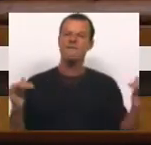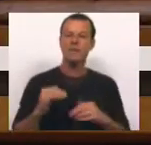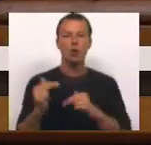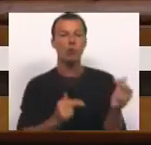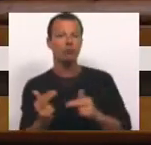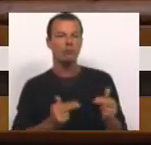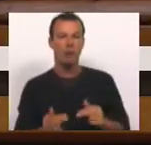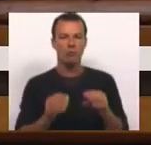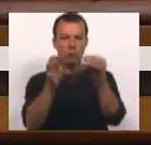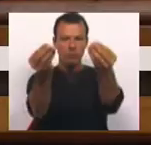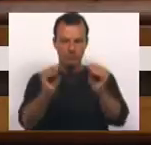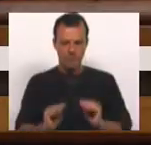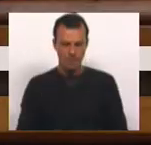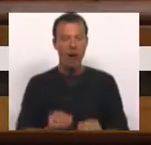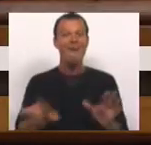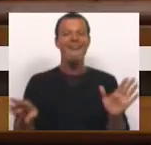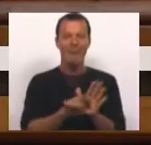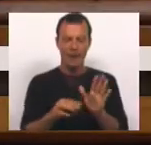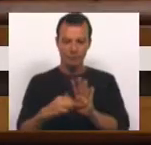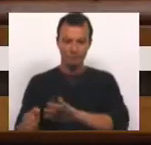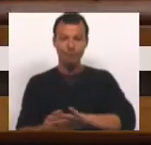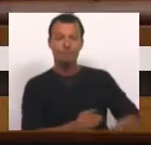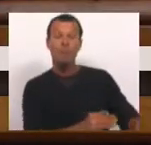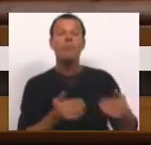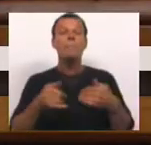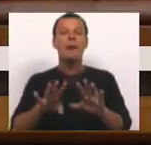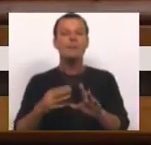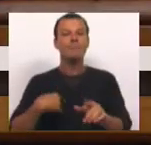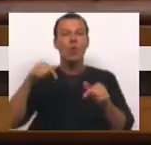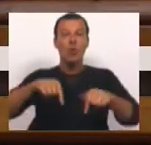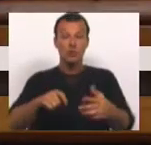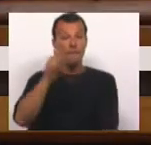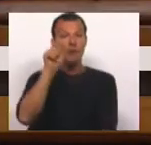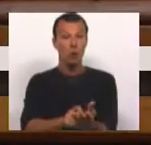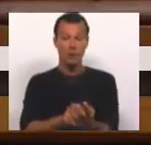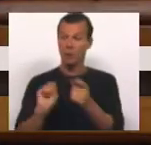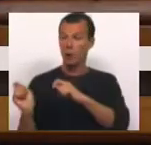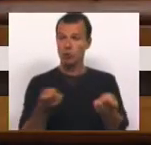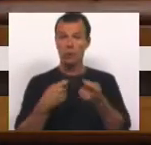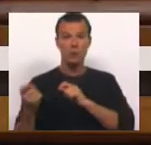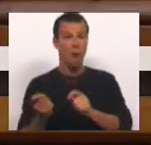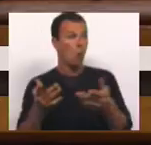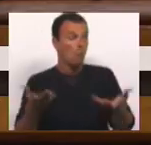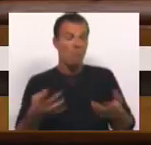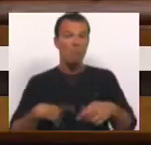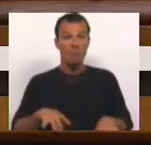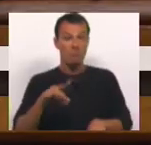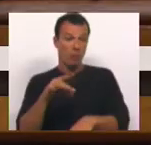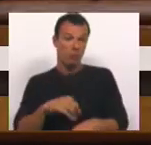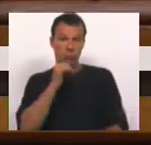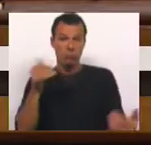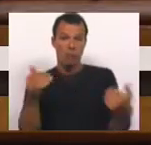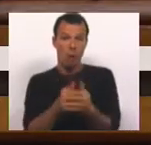texto da lei propriamente dito. Entendeu-se, contudo, agendar para hoje a discussão dos projetos sobre a morte medicamente assistida, com